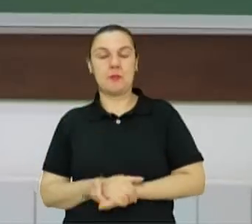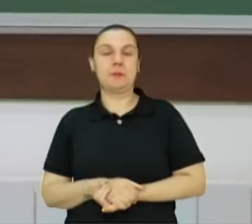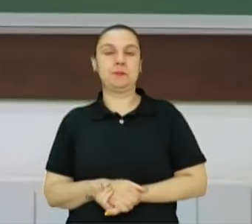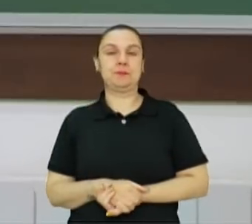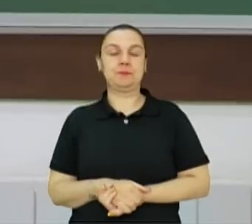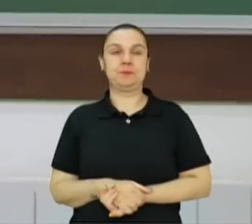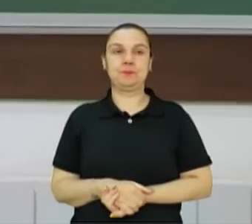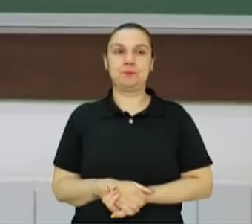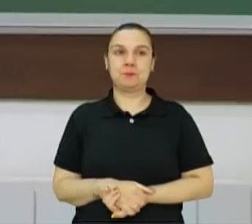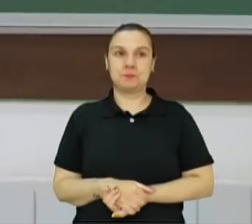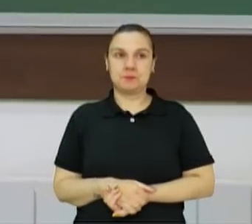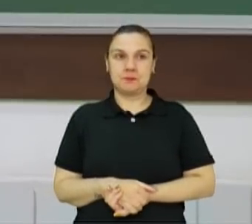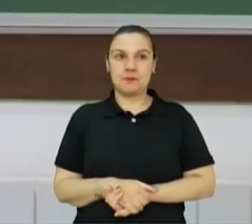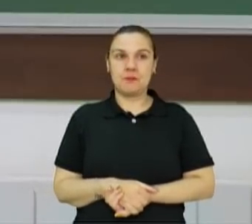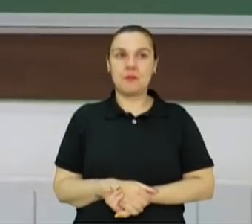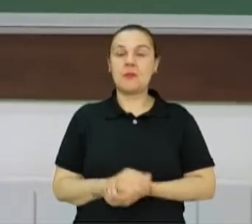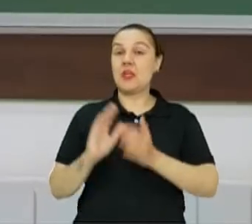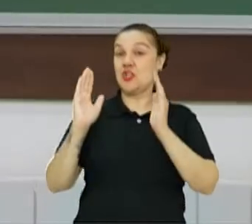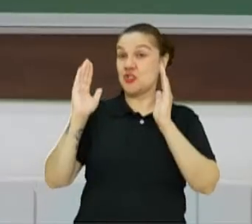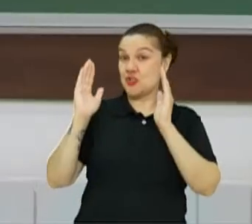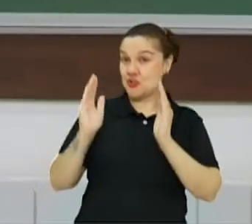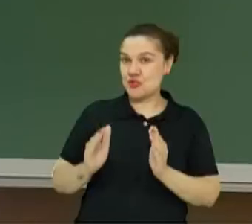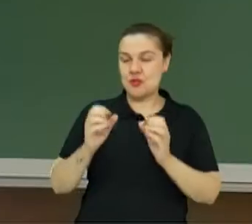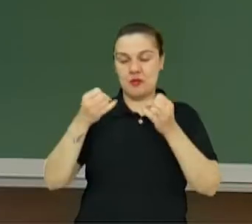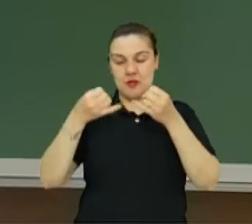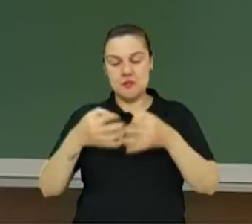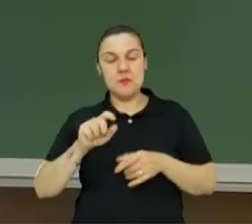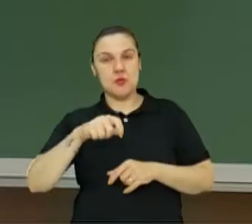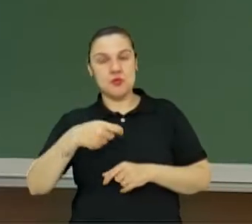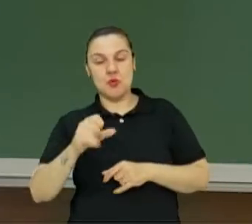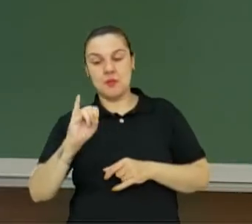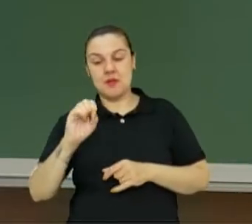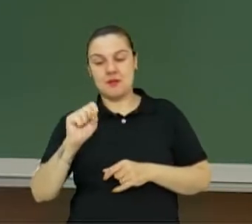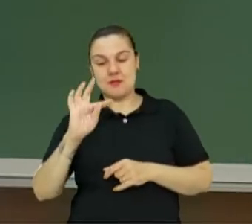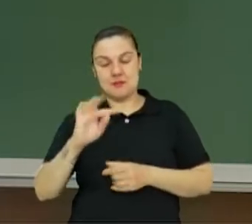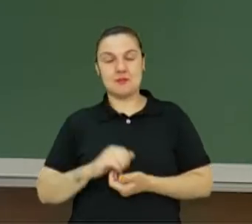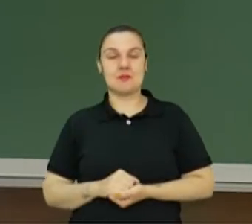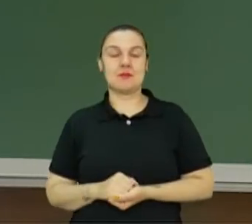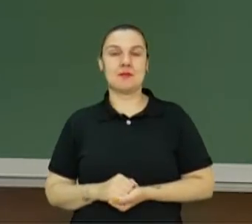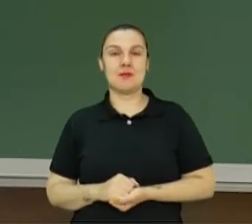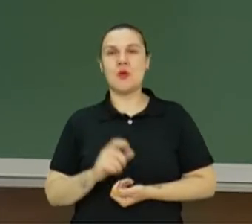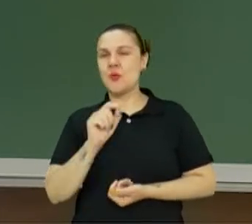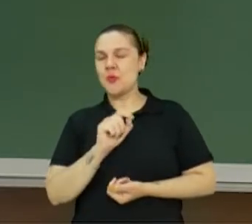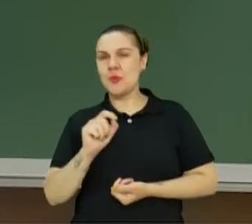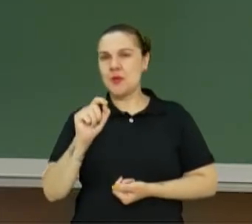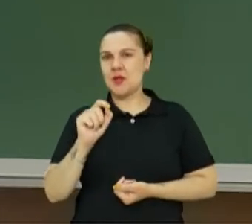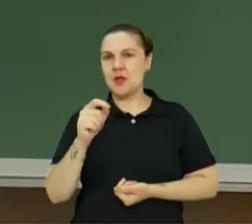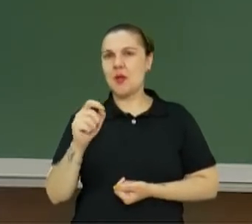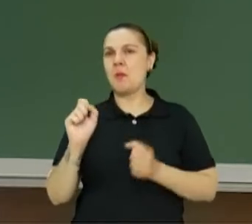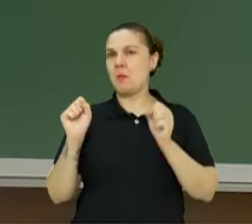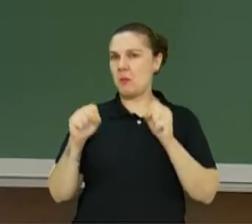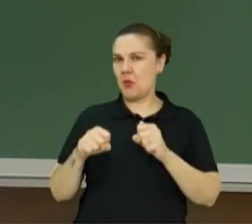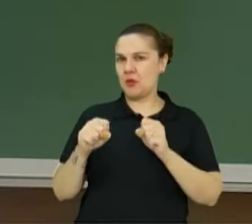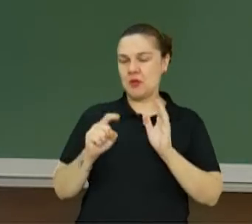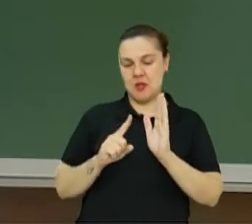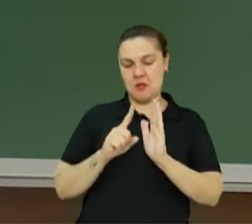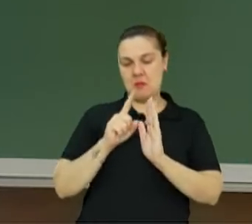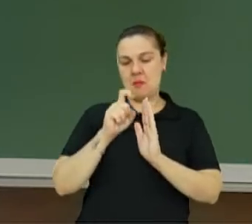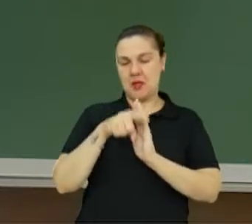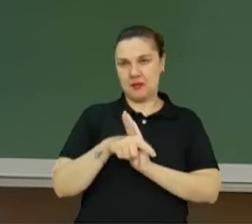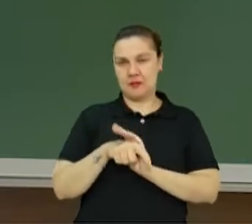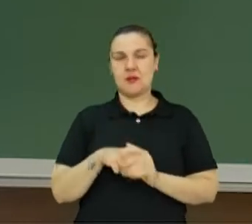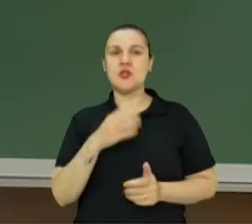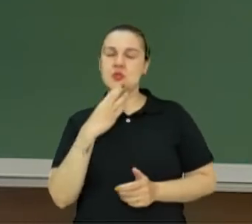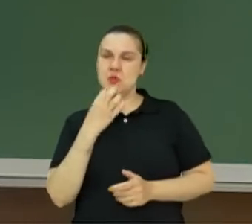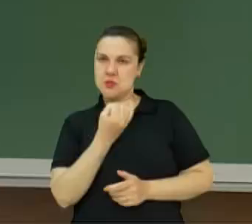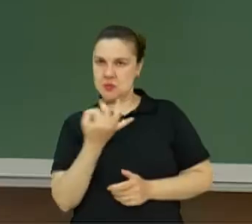tá? Nós já vimos, então, sobre as ISTs que elas podem ser bacterianas, né? A gente